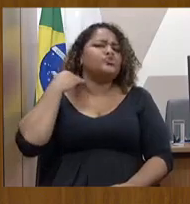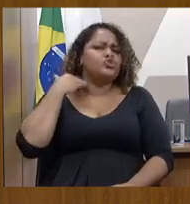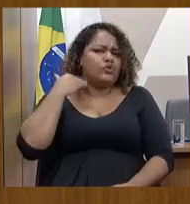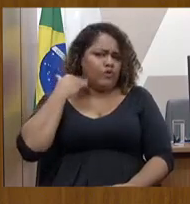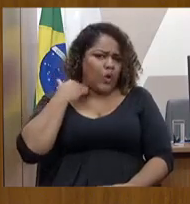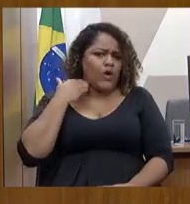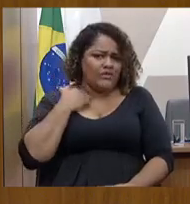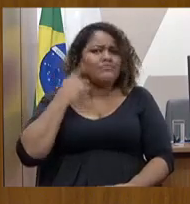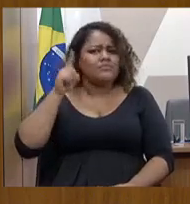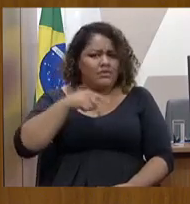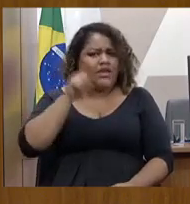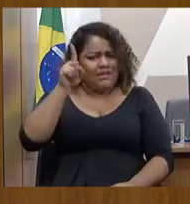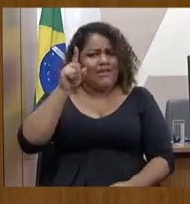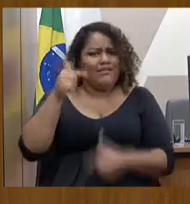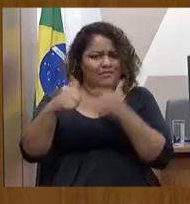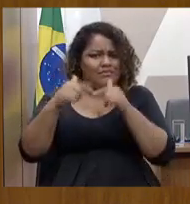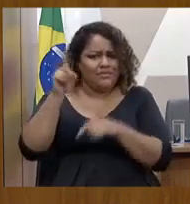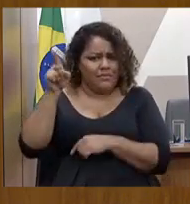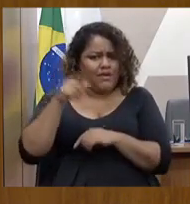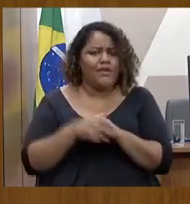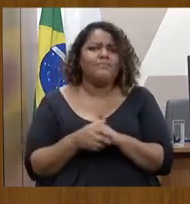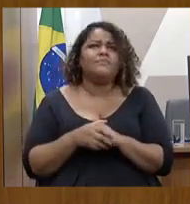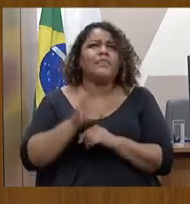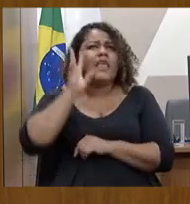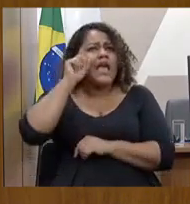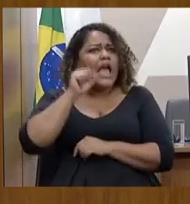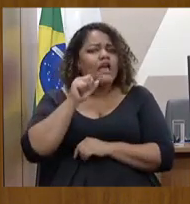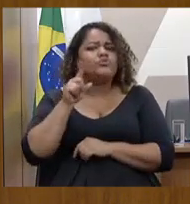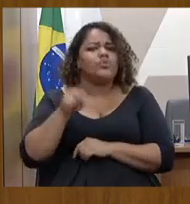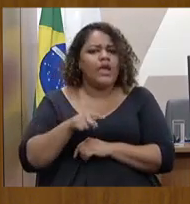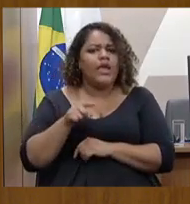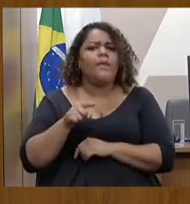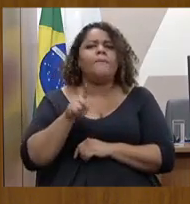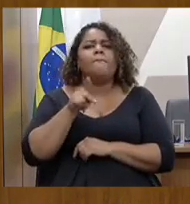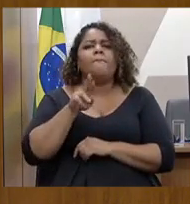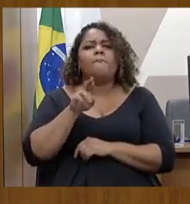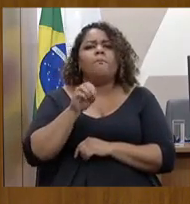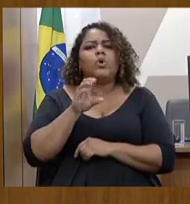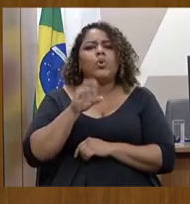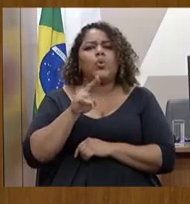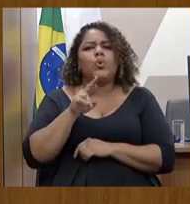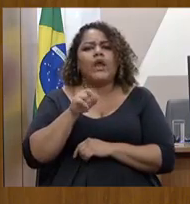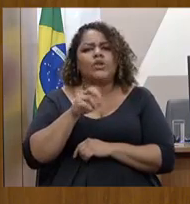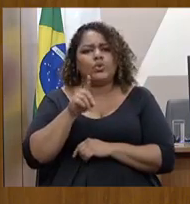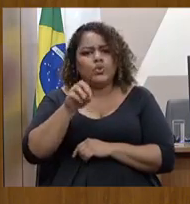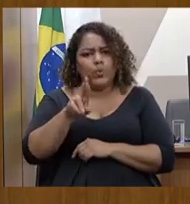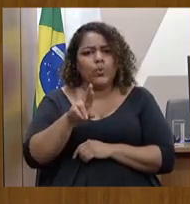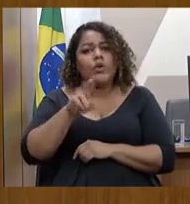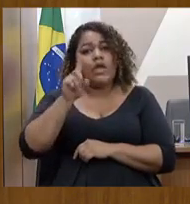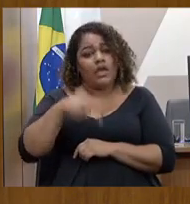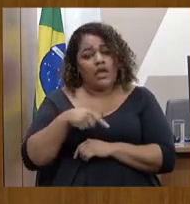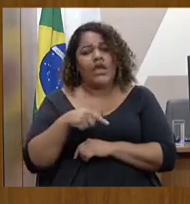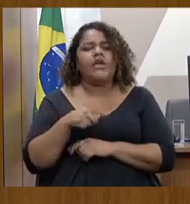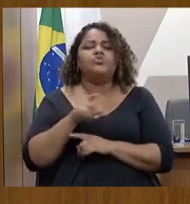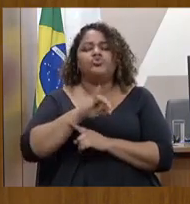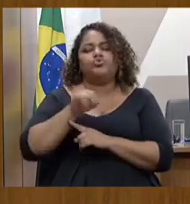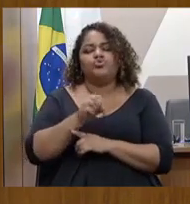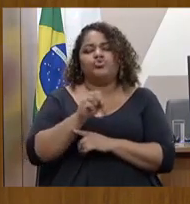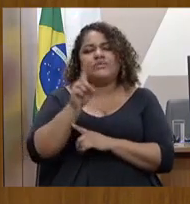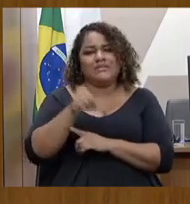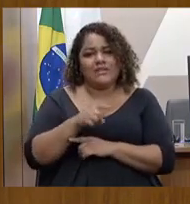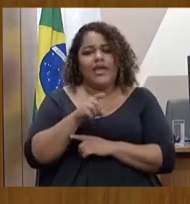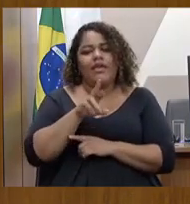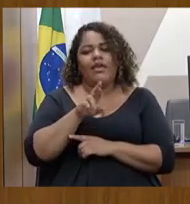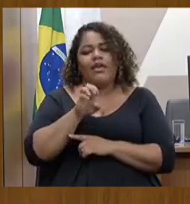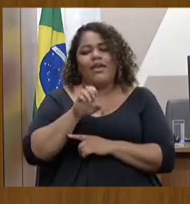sobre o nome é o procurador é o Dr José Reis que é o Dr José Reis e nós encaminhamos